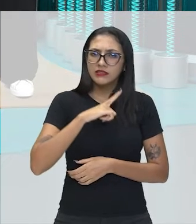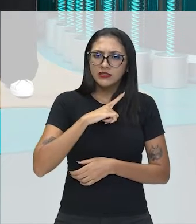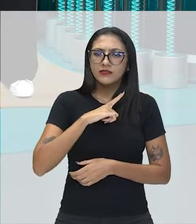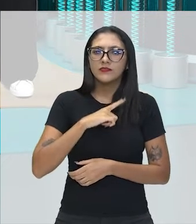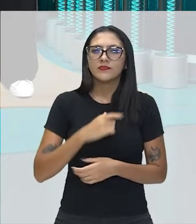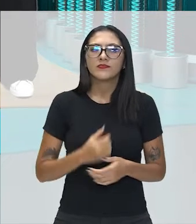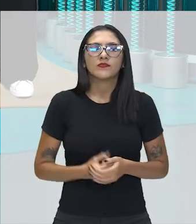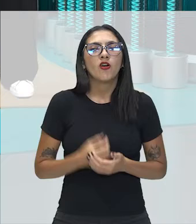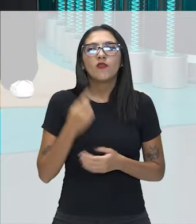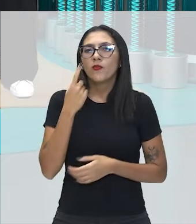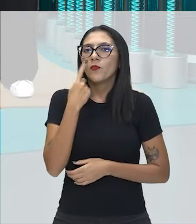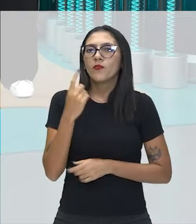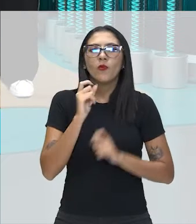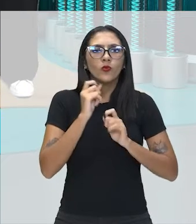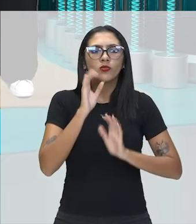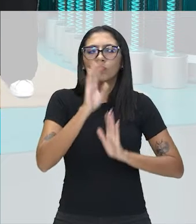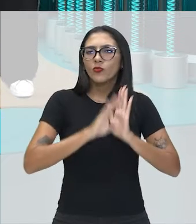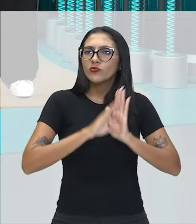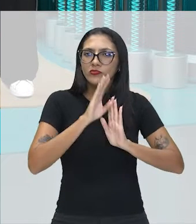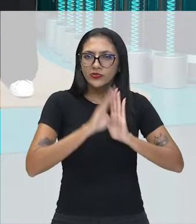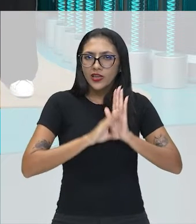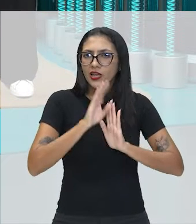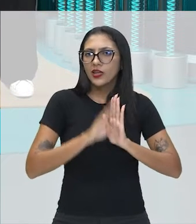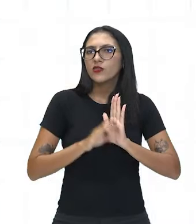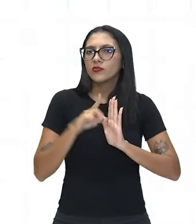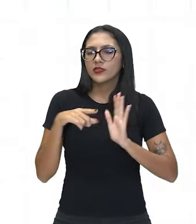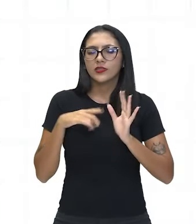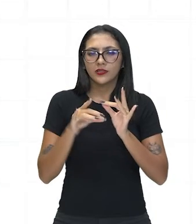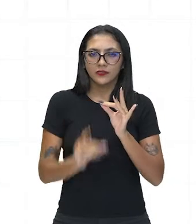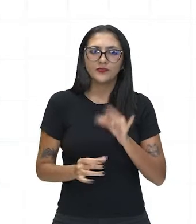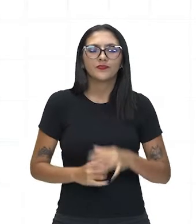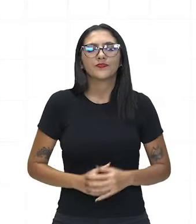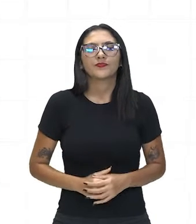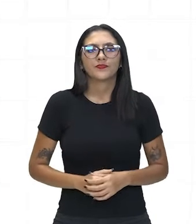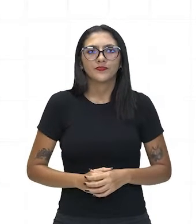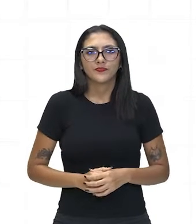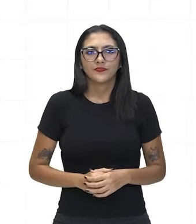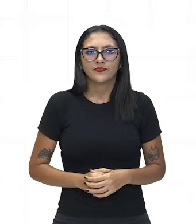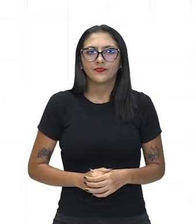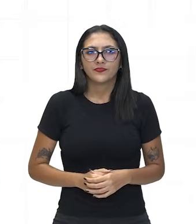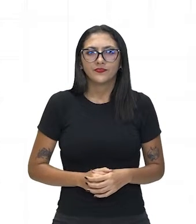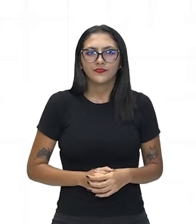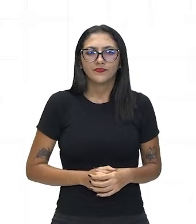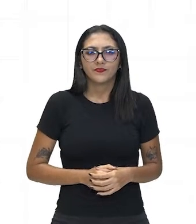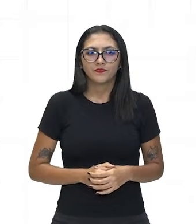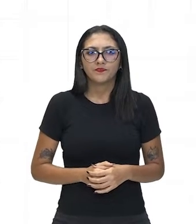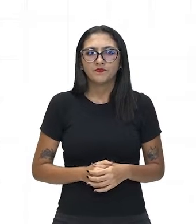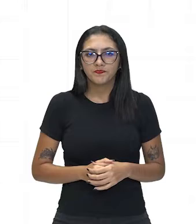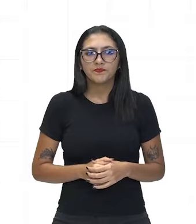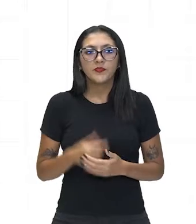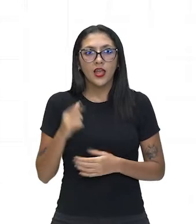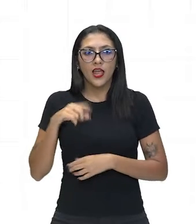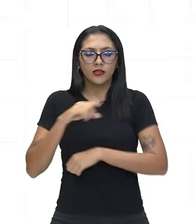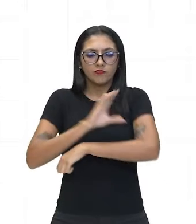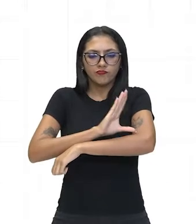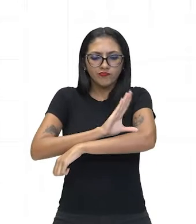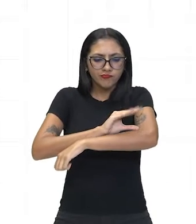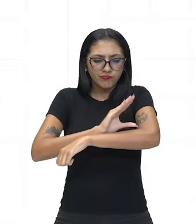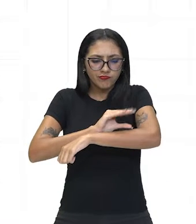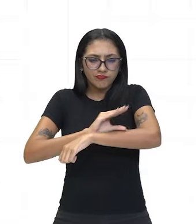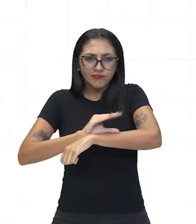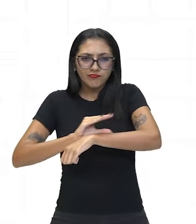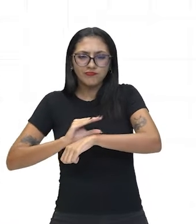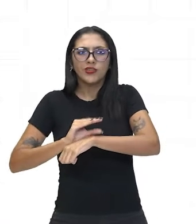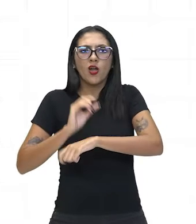aqui a definição do que é essa condição. Vamos lá. A cãibra é uma contração